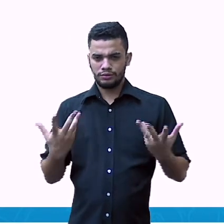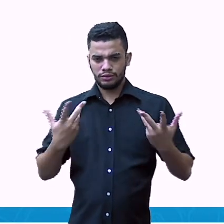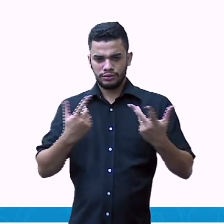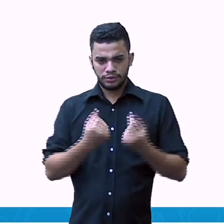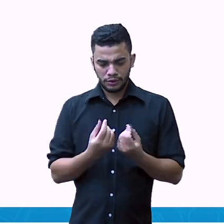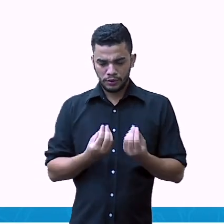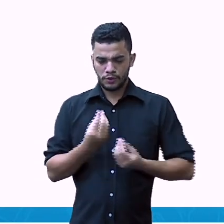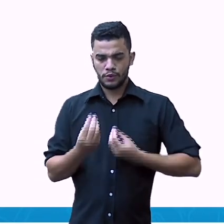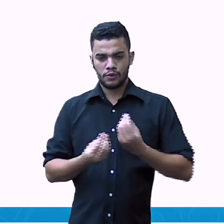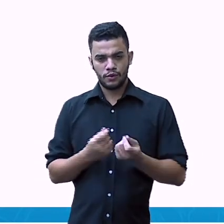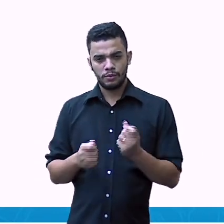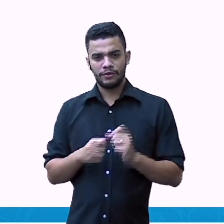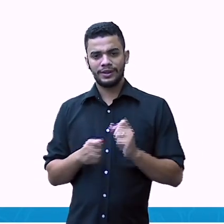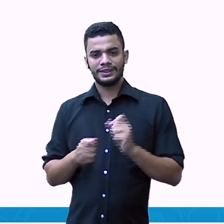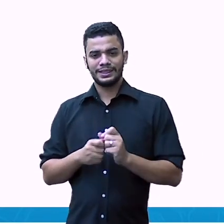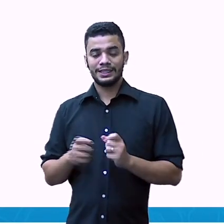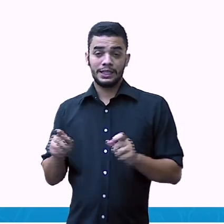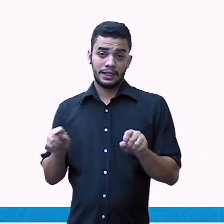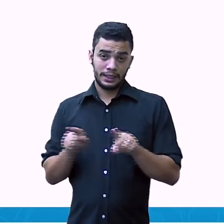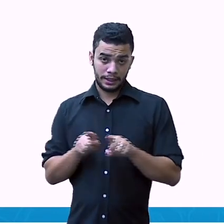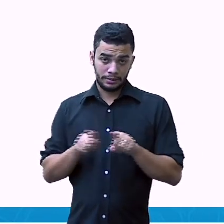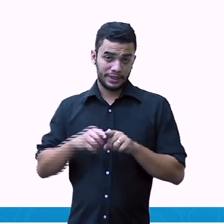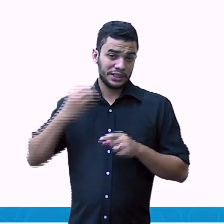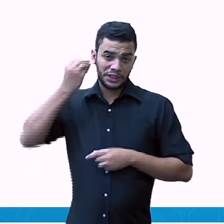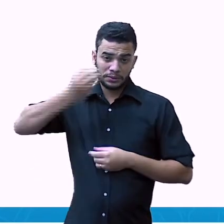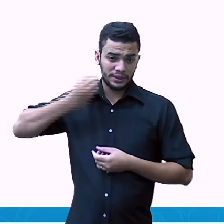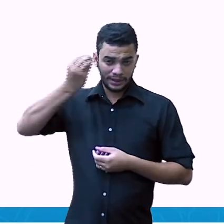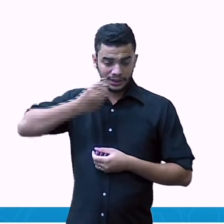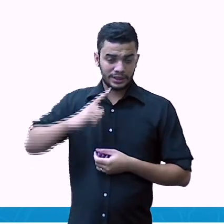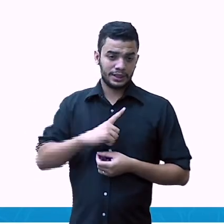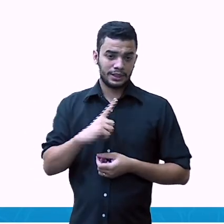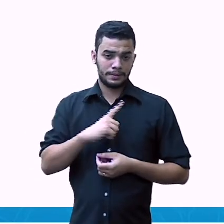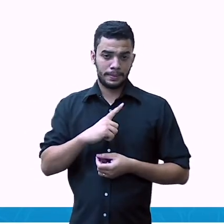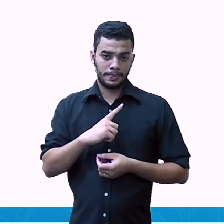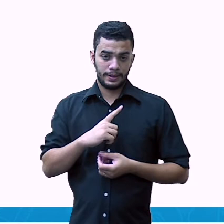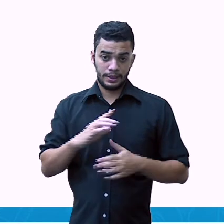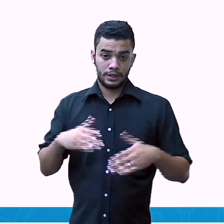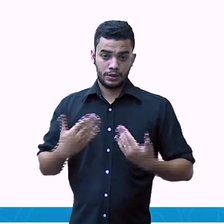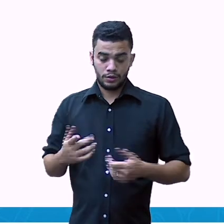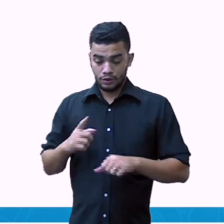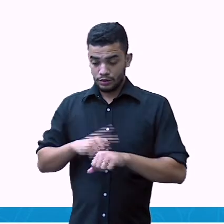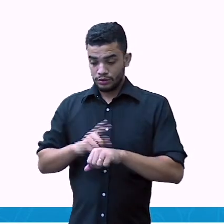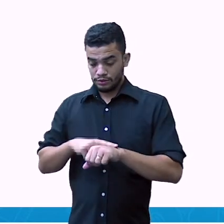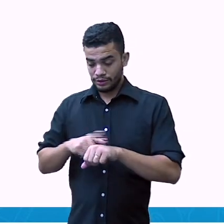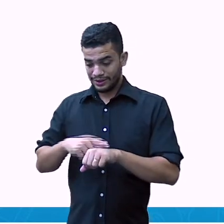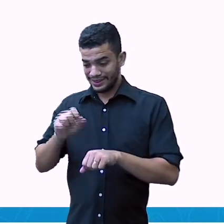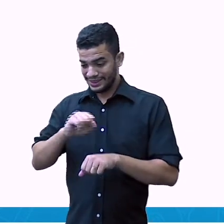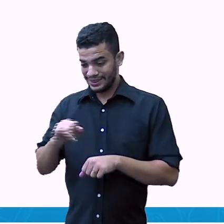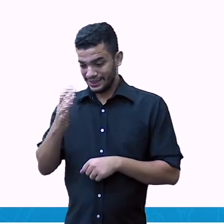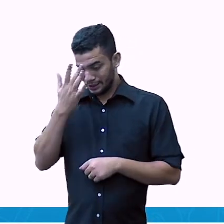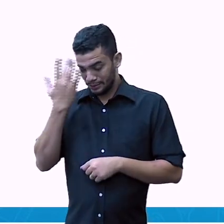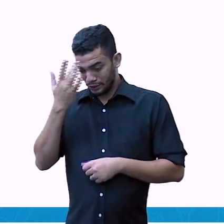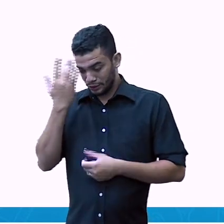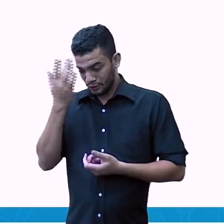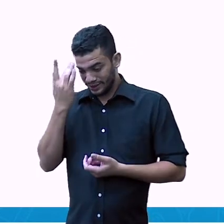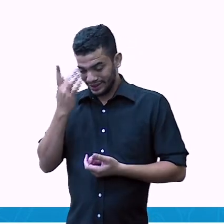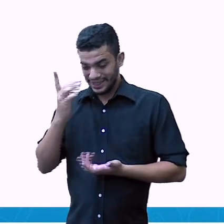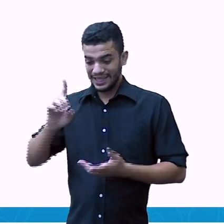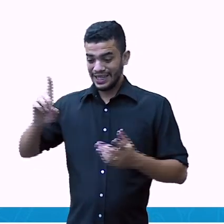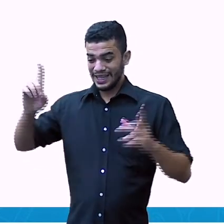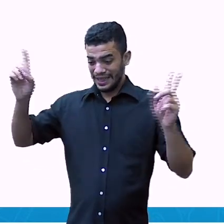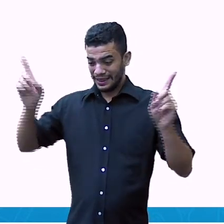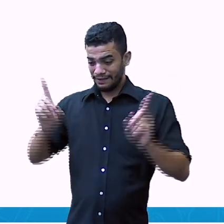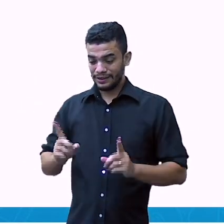necessárias oportunidades. No caso das pessoas com deficiência, somam-se esses desafios a falta de